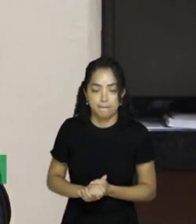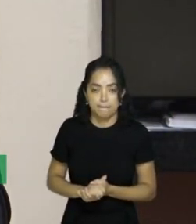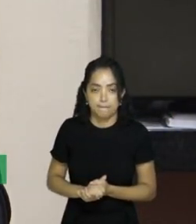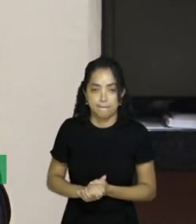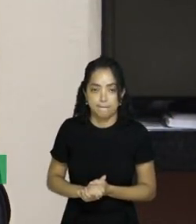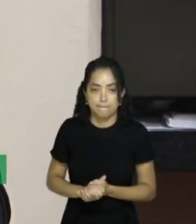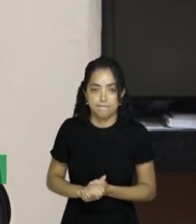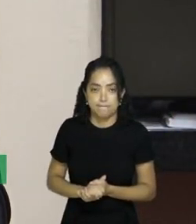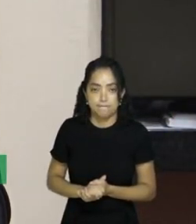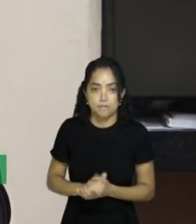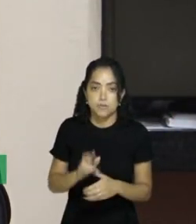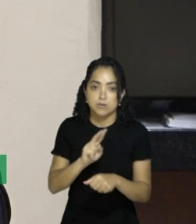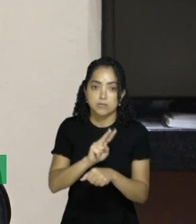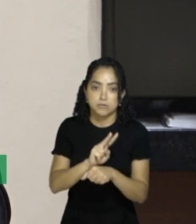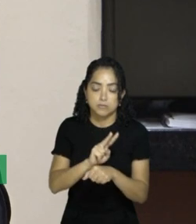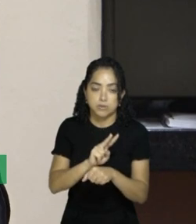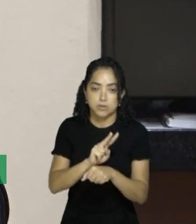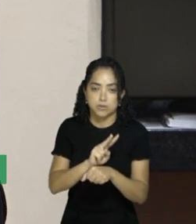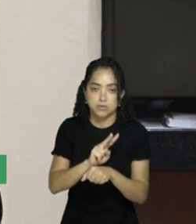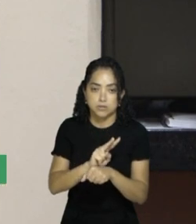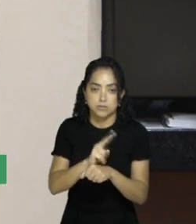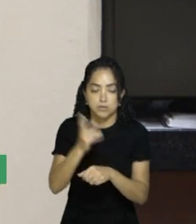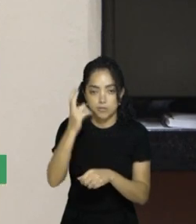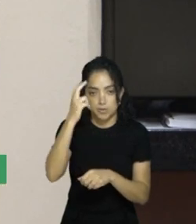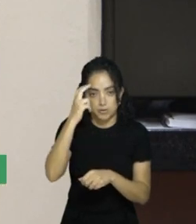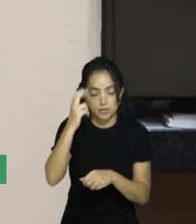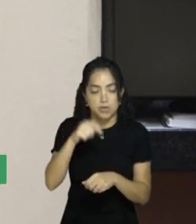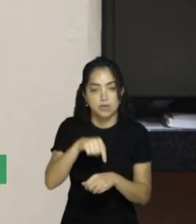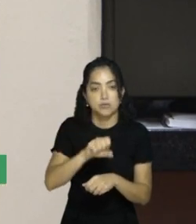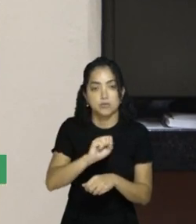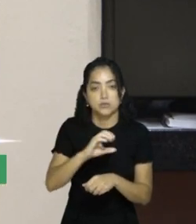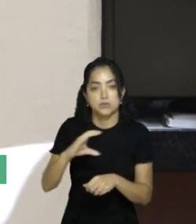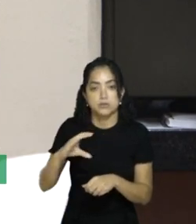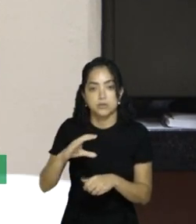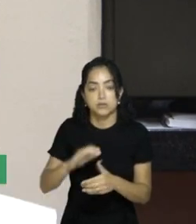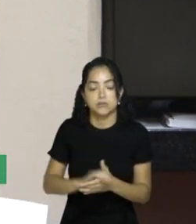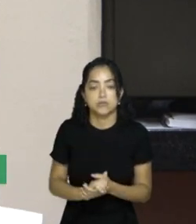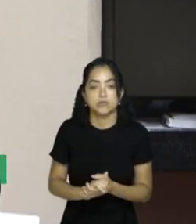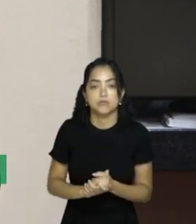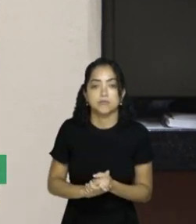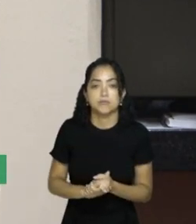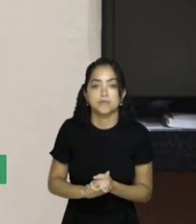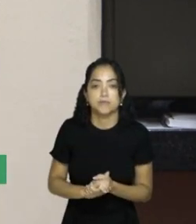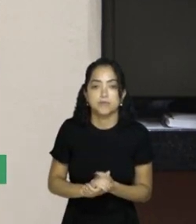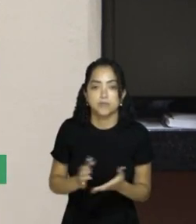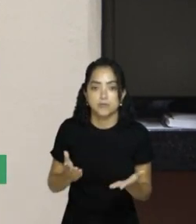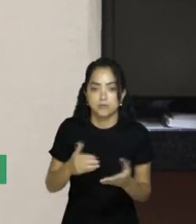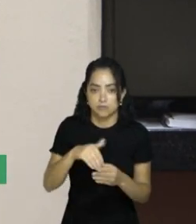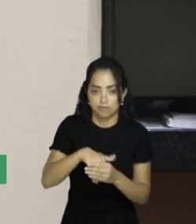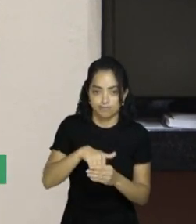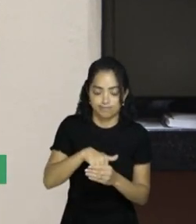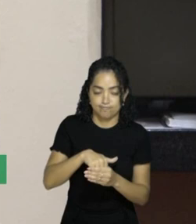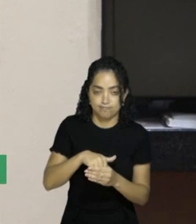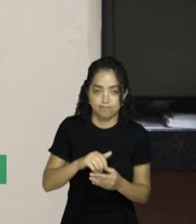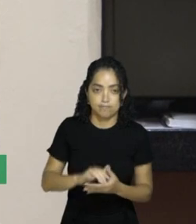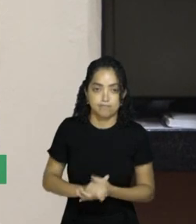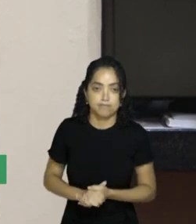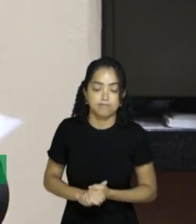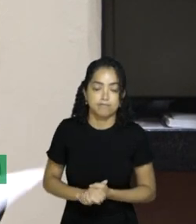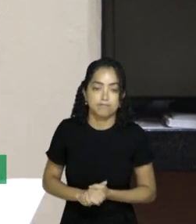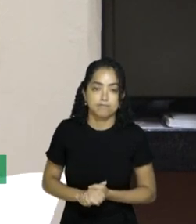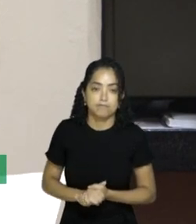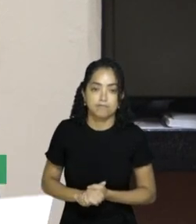Guardião da memória e cultura do Estado de Santa Catarina em discussão tá vendo Quem Queira discutir em votação